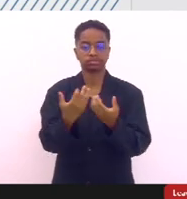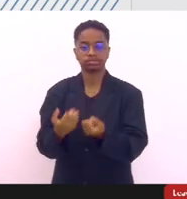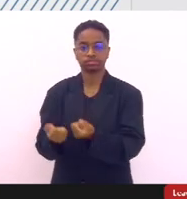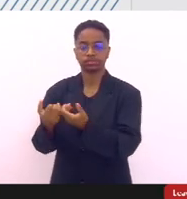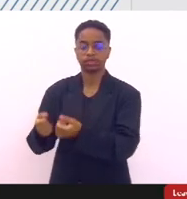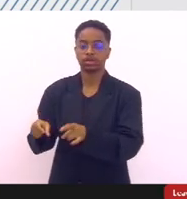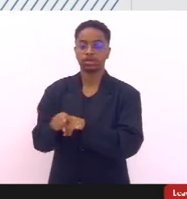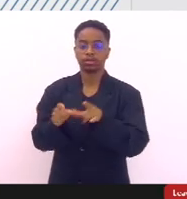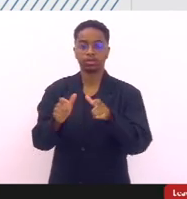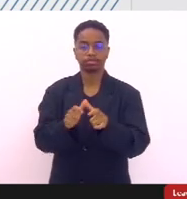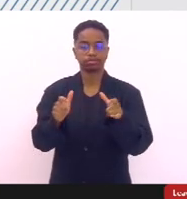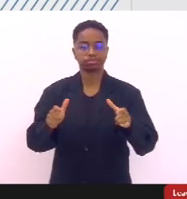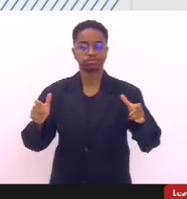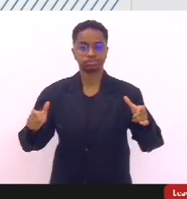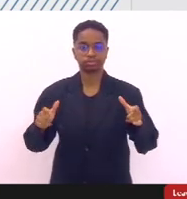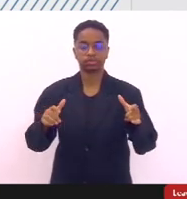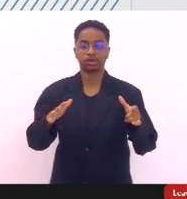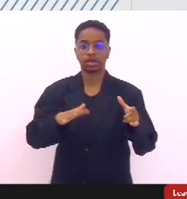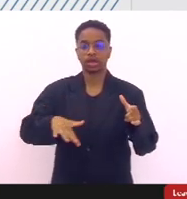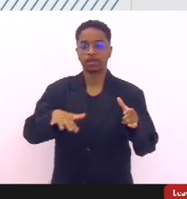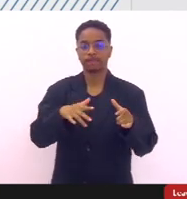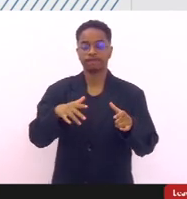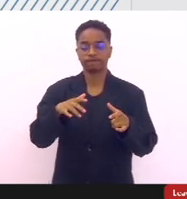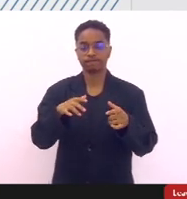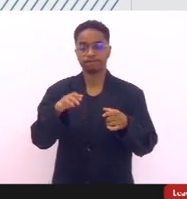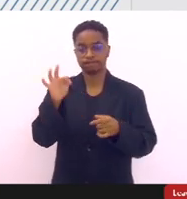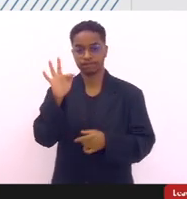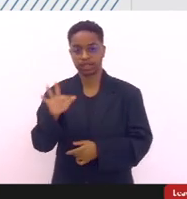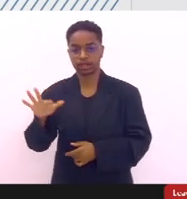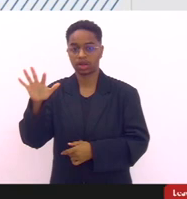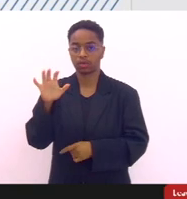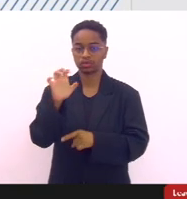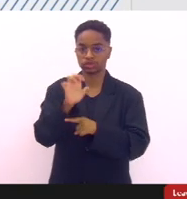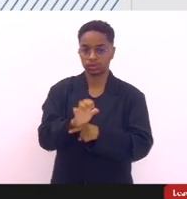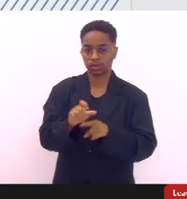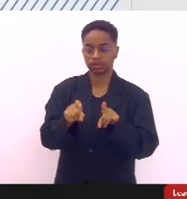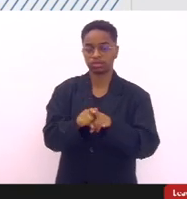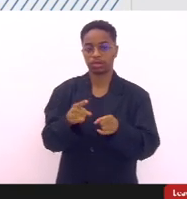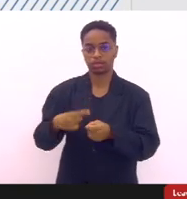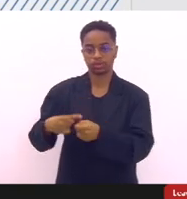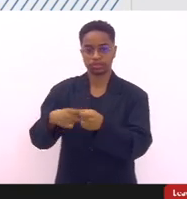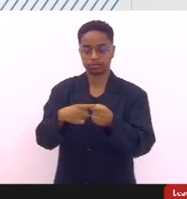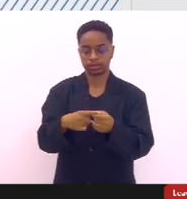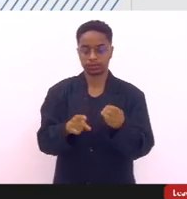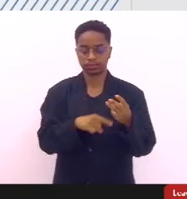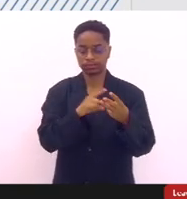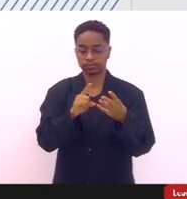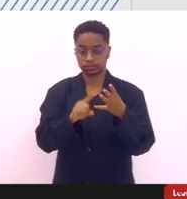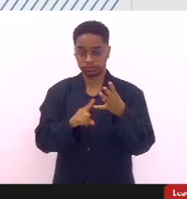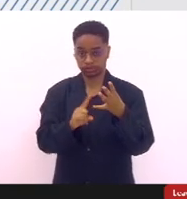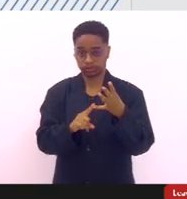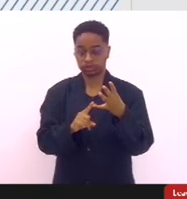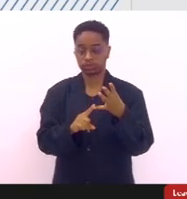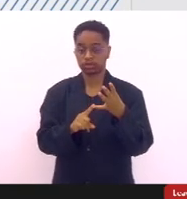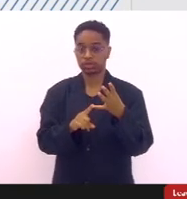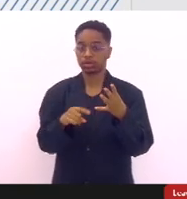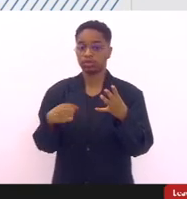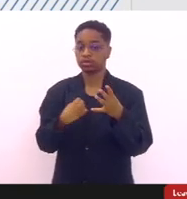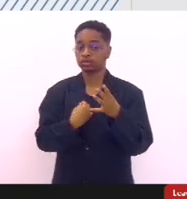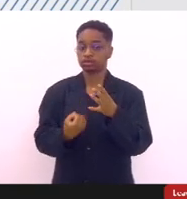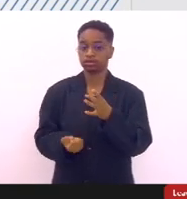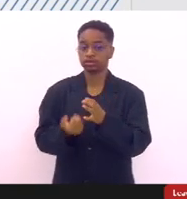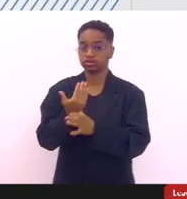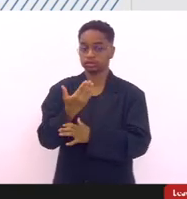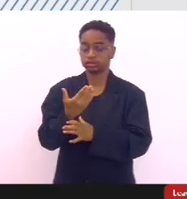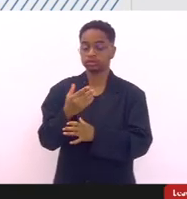o recurso estadual no nível federal, estadual e municipal. A quarta modalidade é uma modalidade criada com o